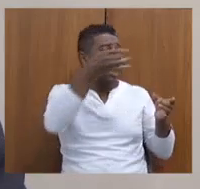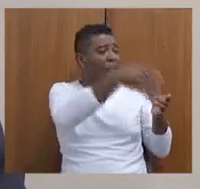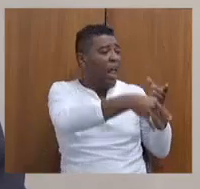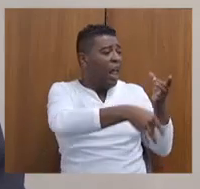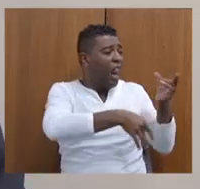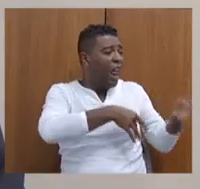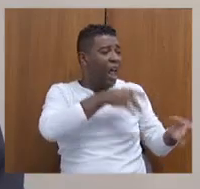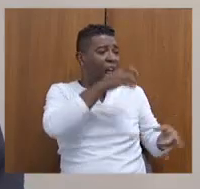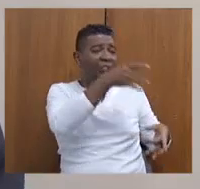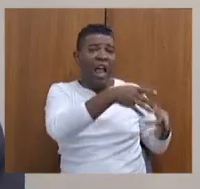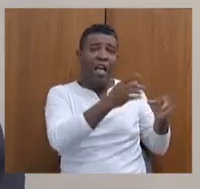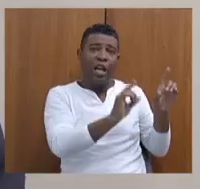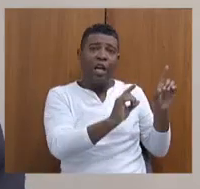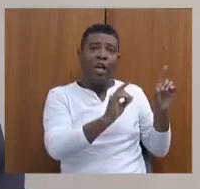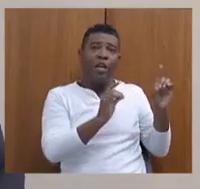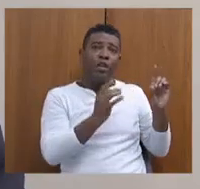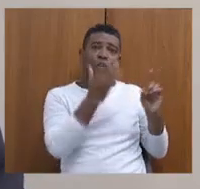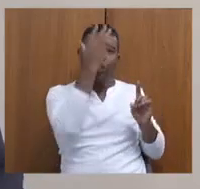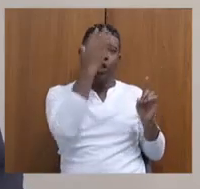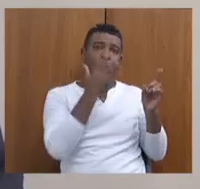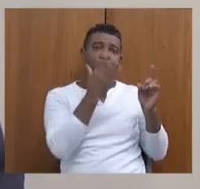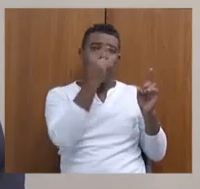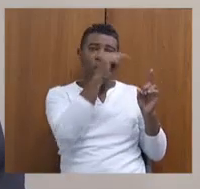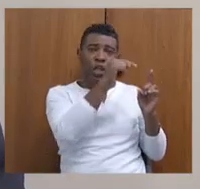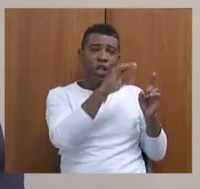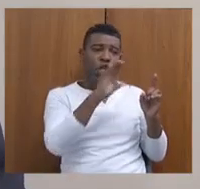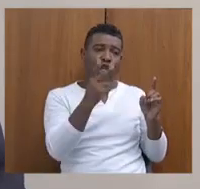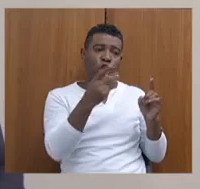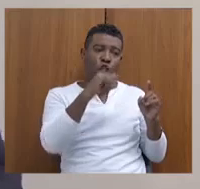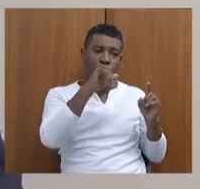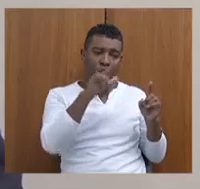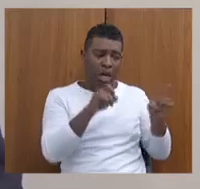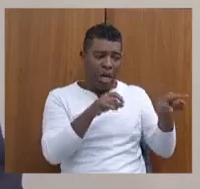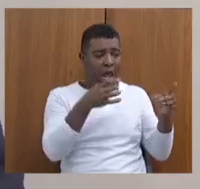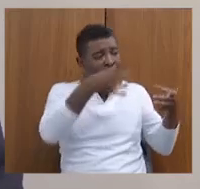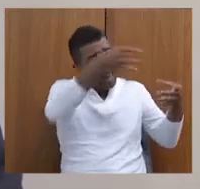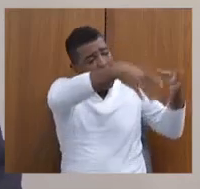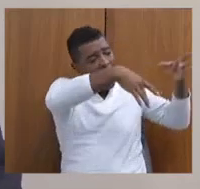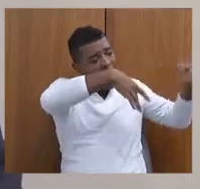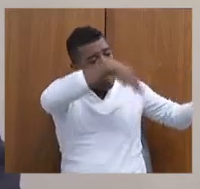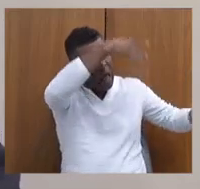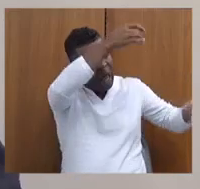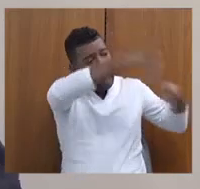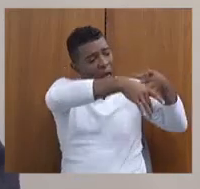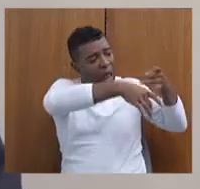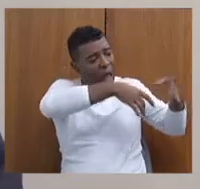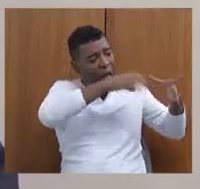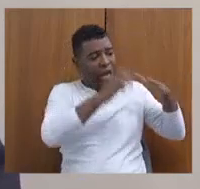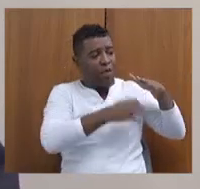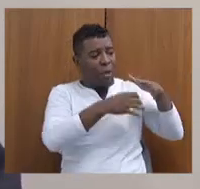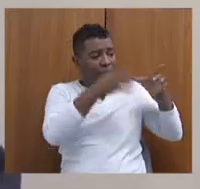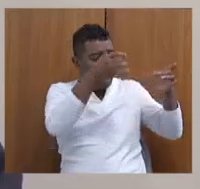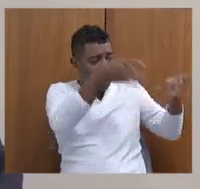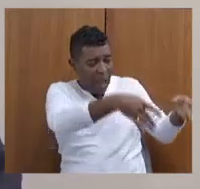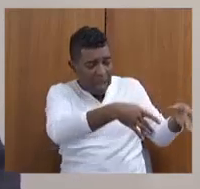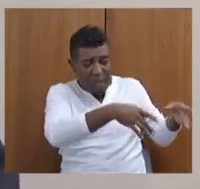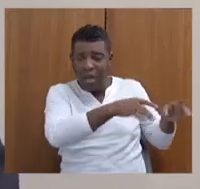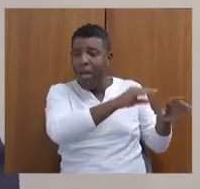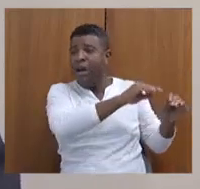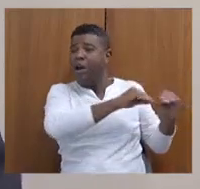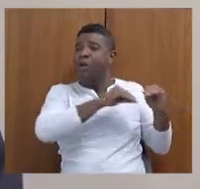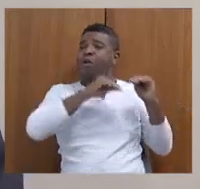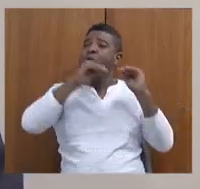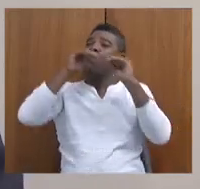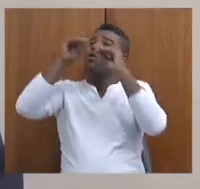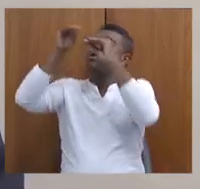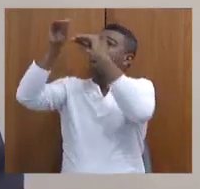não gosto não torço para que isso infelizmente né a decisão errada lá oportunidade para Minas